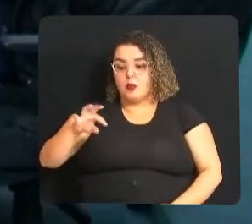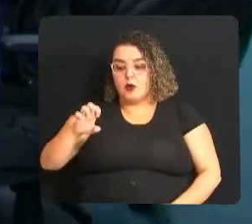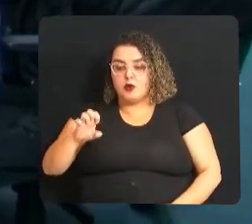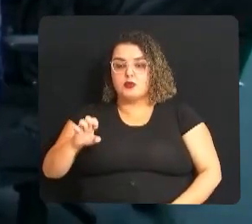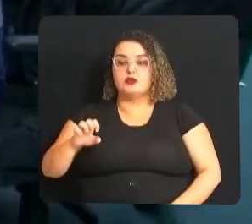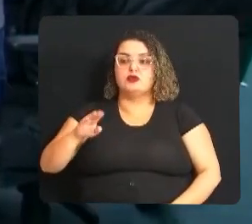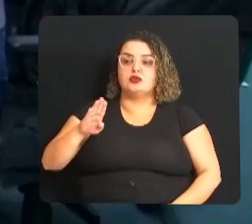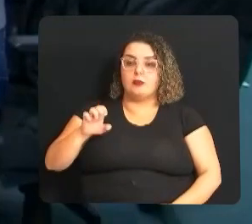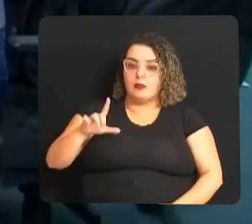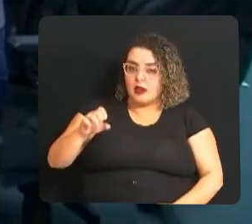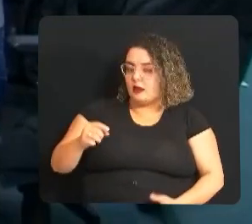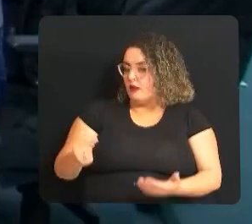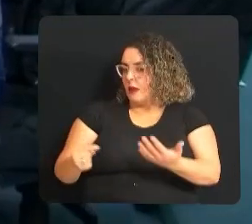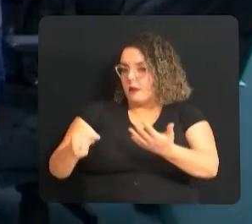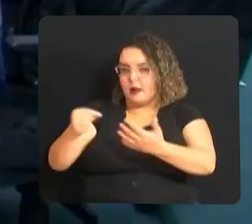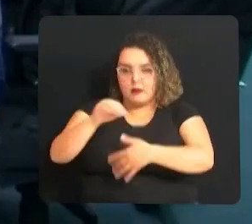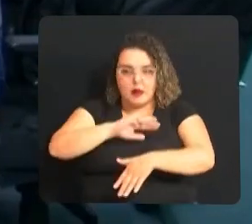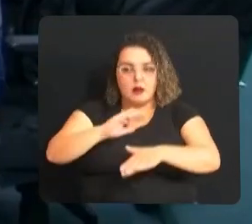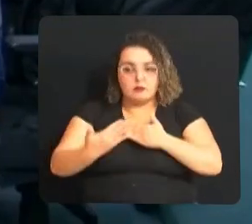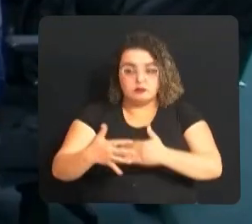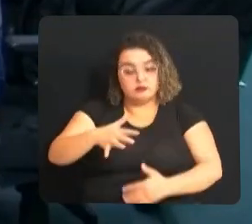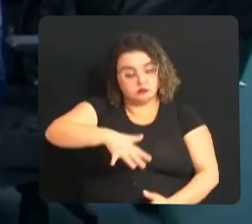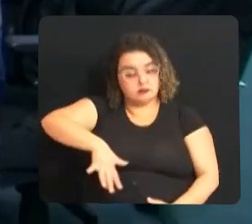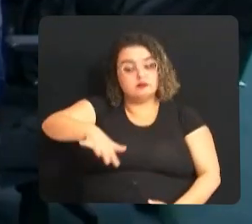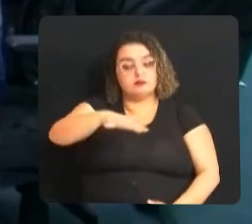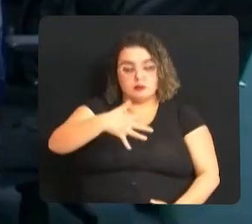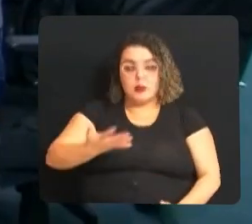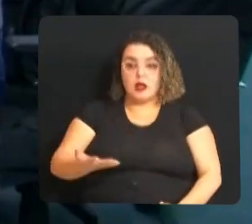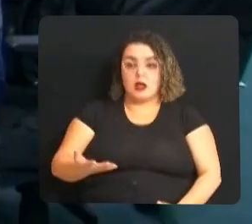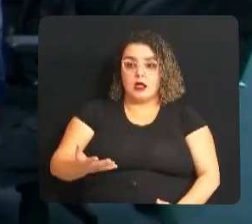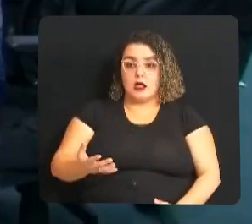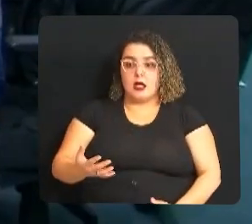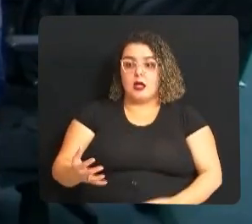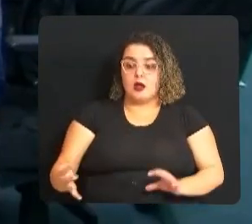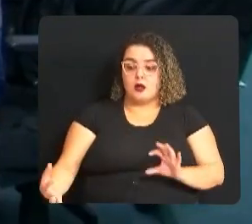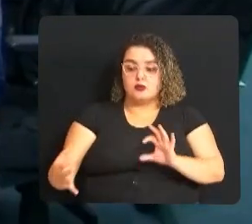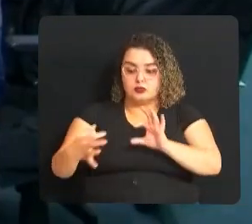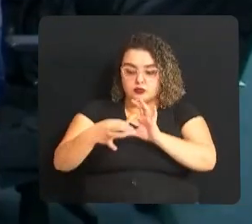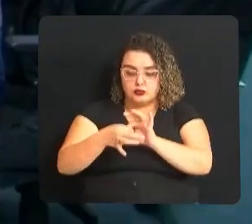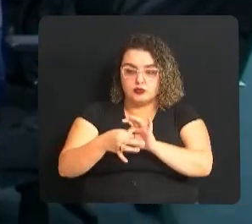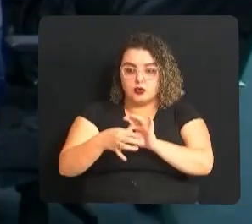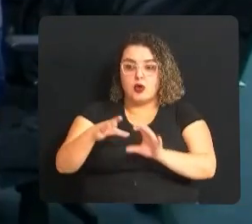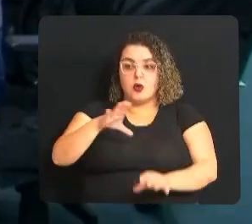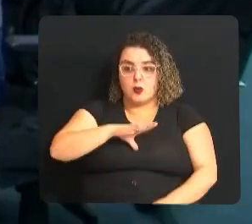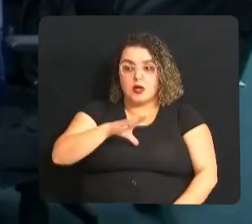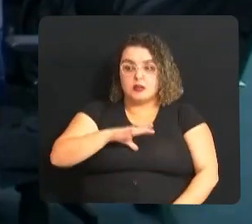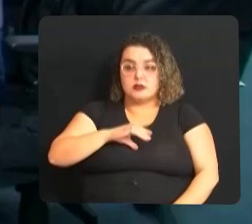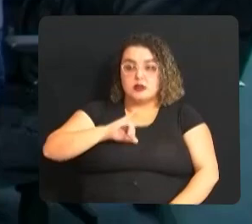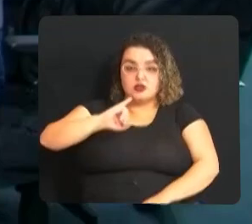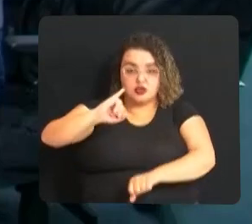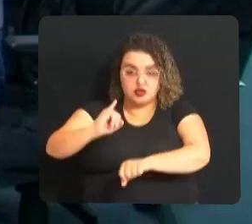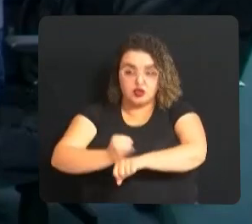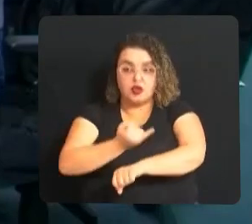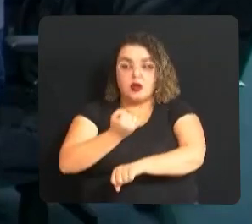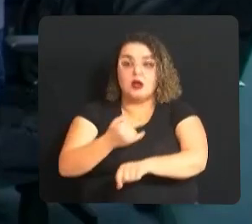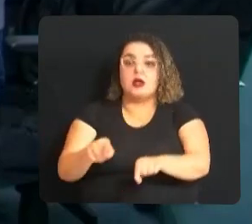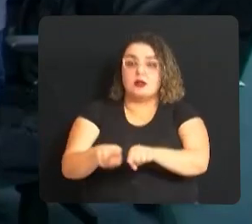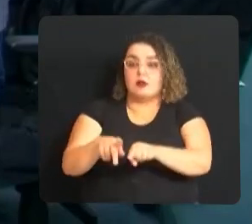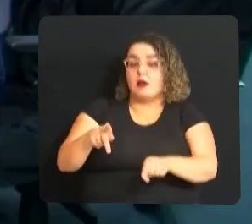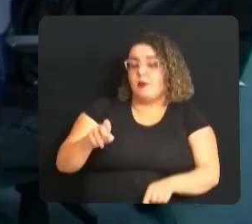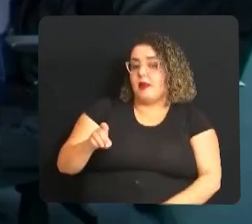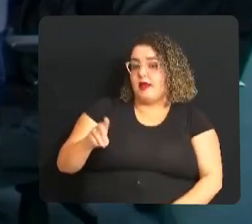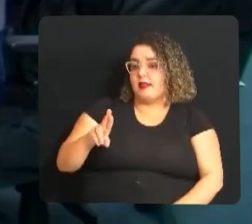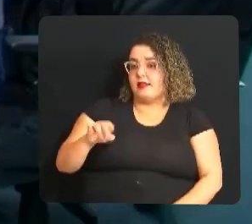2, Gargantilha e Recanto dos Dourados. É uma região que também internamente liga com a cidade de Jaguariúna